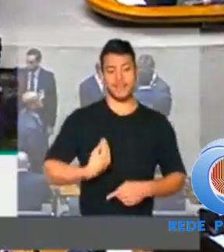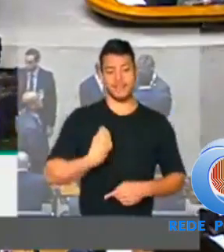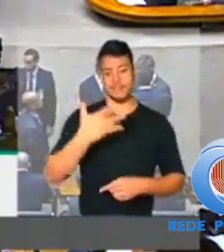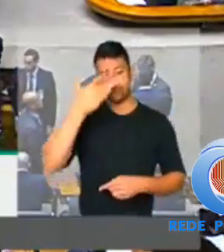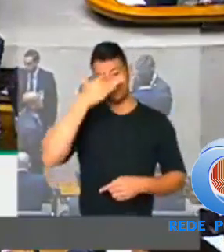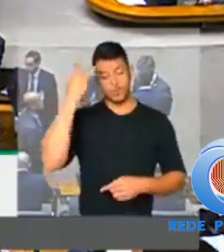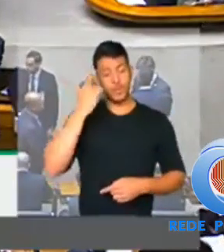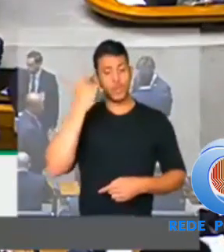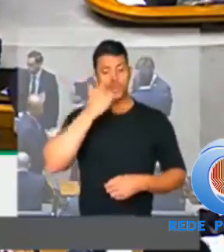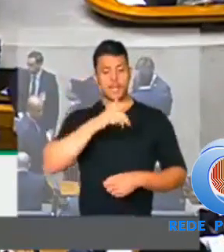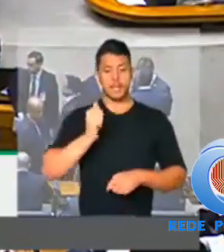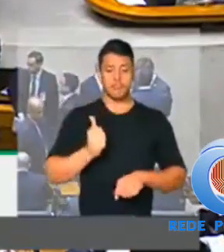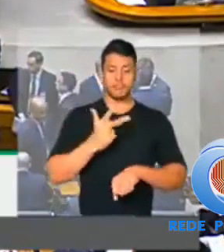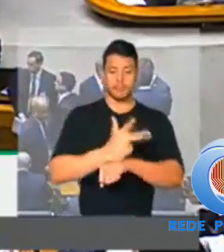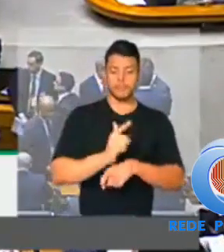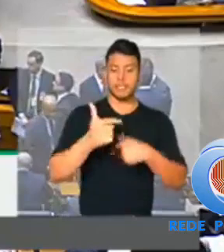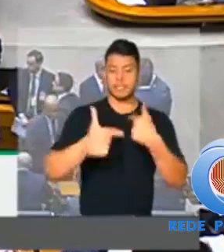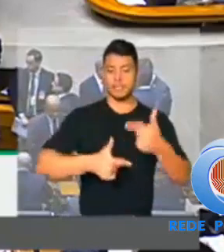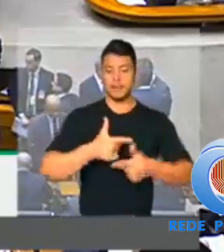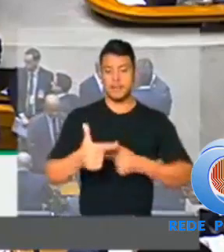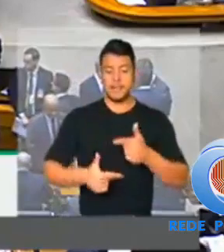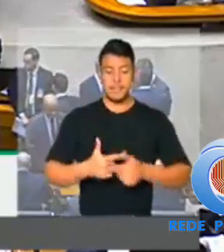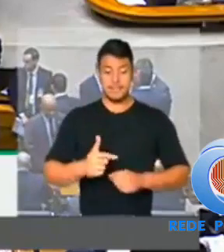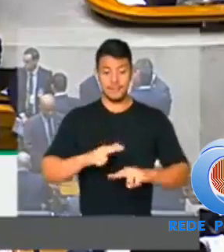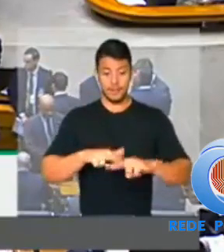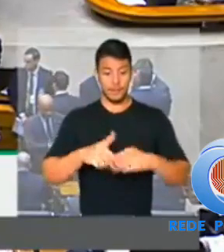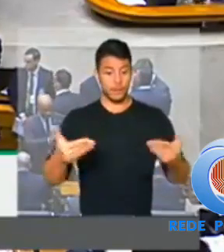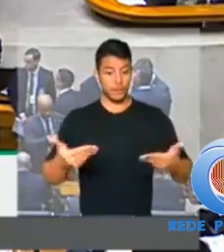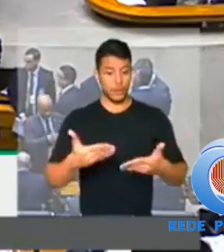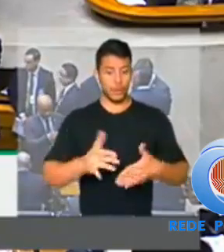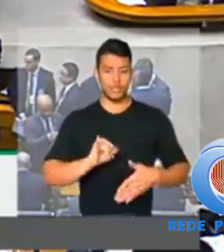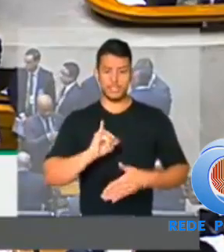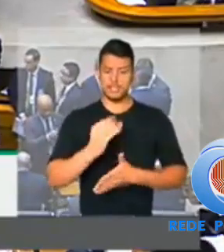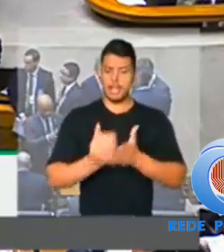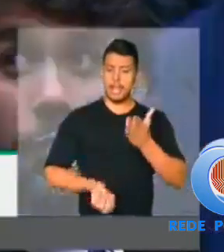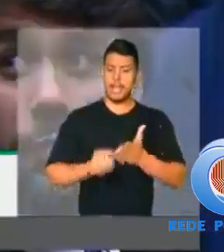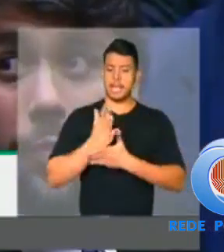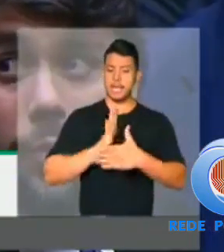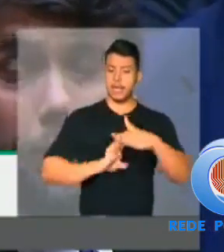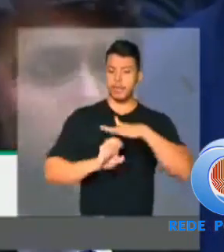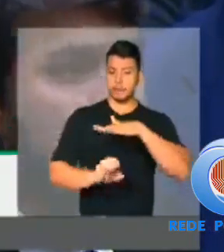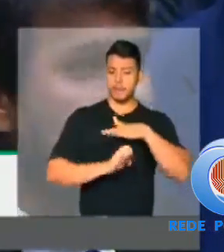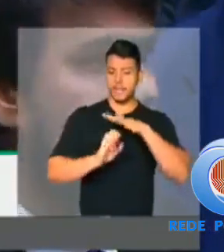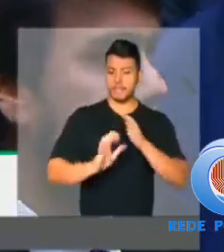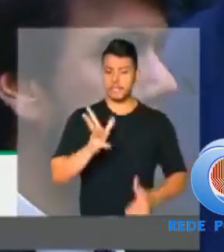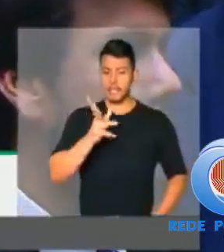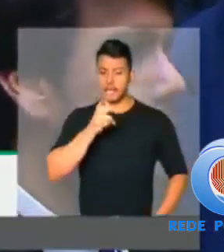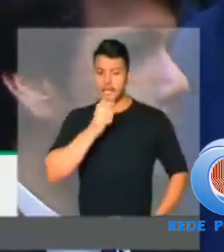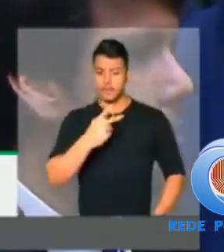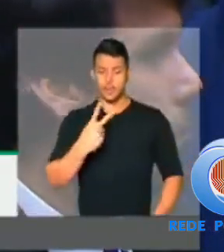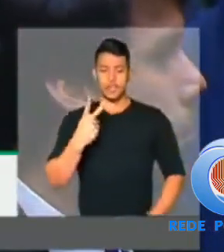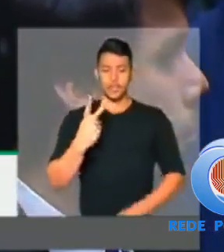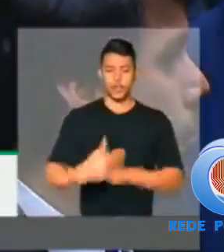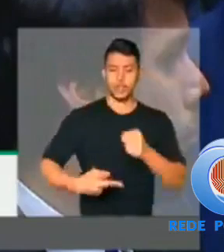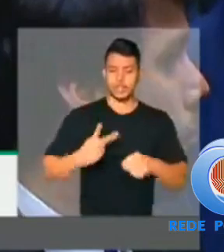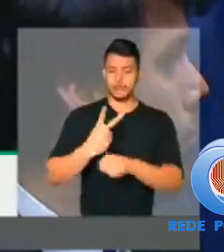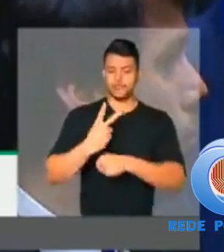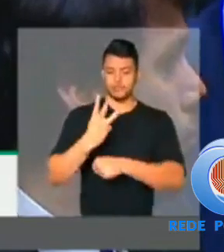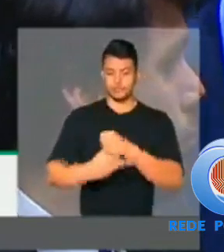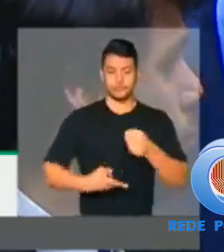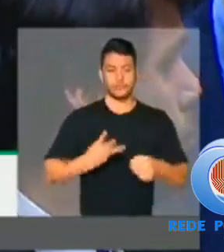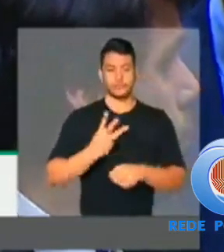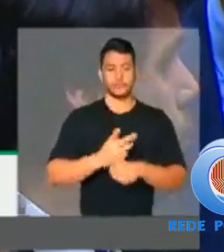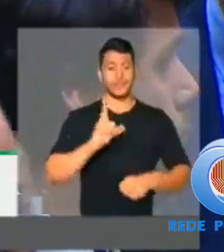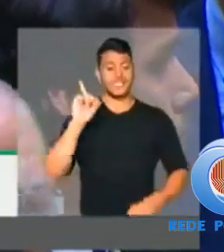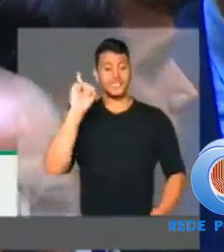empregam, que hoje é uma loteria a pessoa montar uma empresa. 2, 3 anos para montar uma empresa, todas as